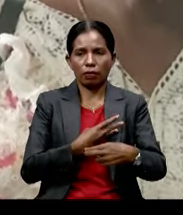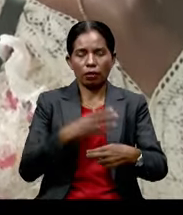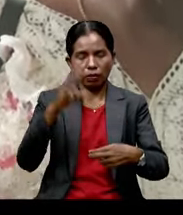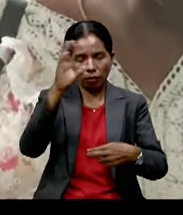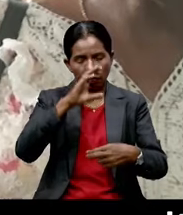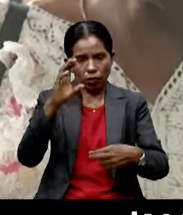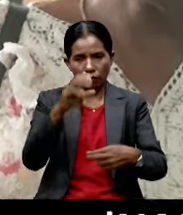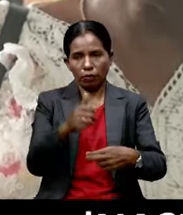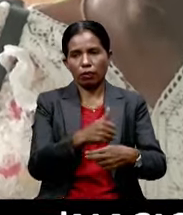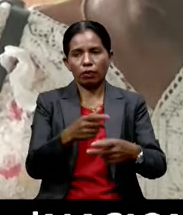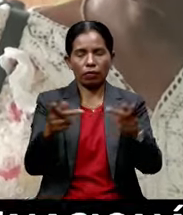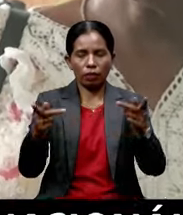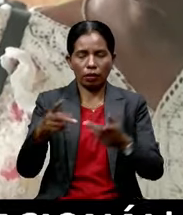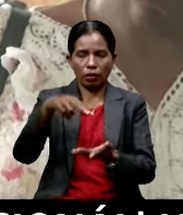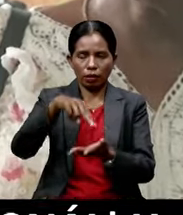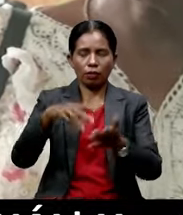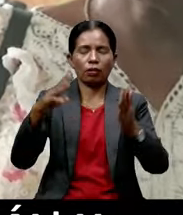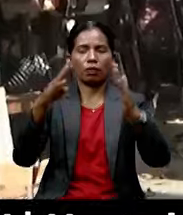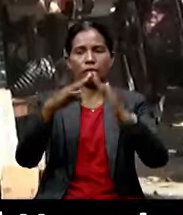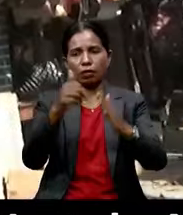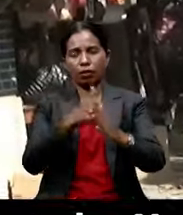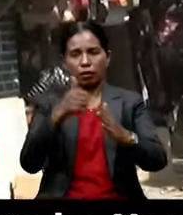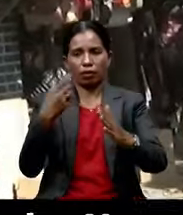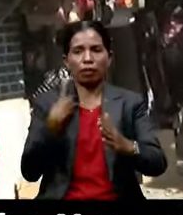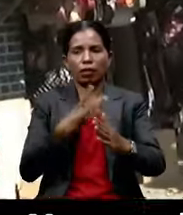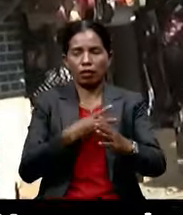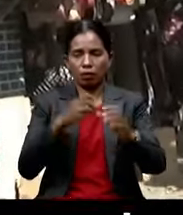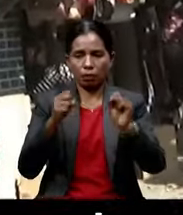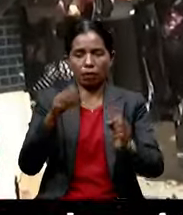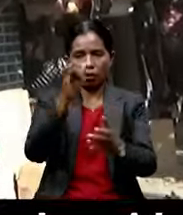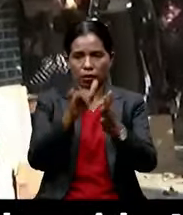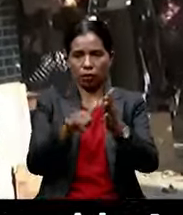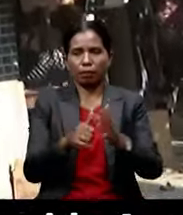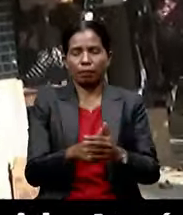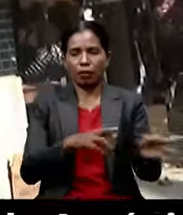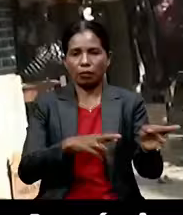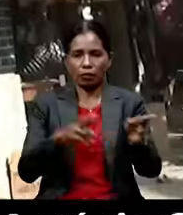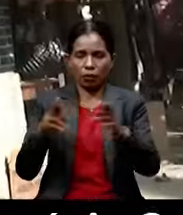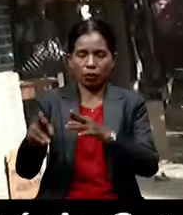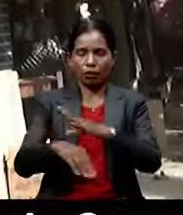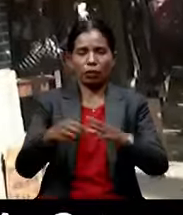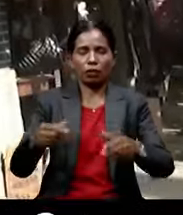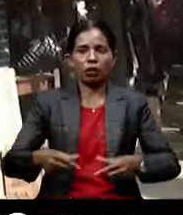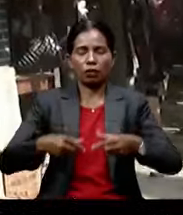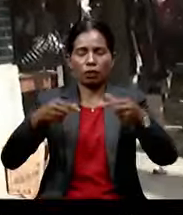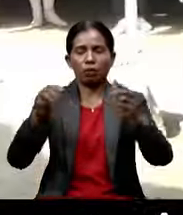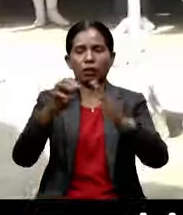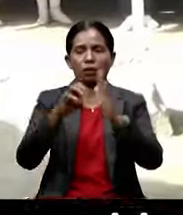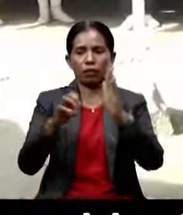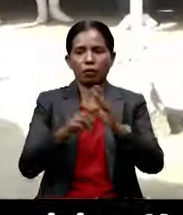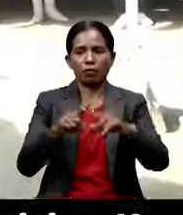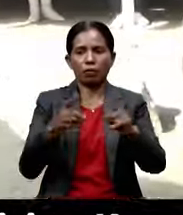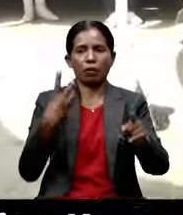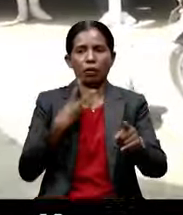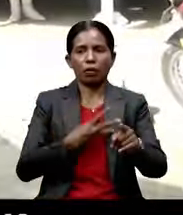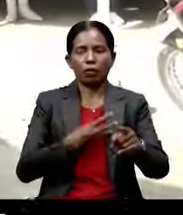fali hari fali uma maha rumah para mere ela fali pronto ona atu entrega ona vai estado maybe ami iha